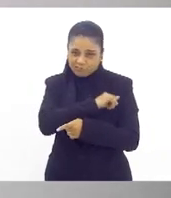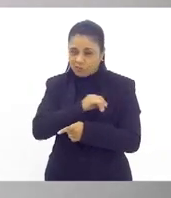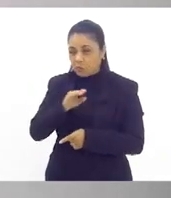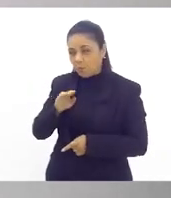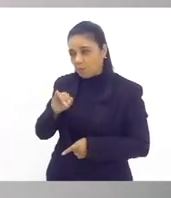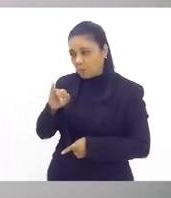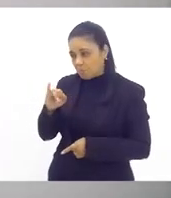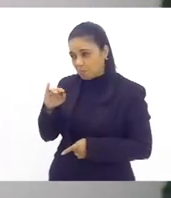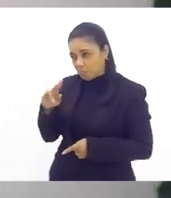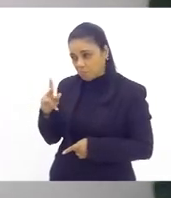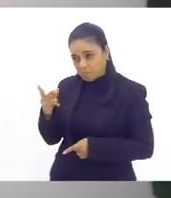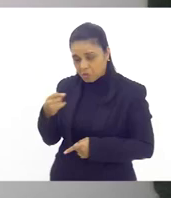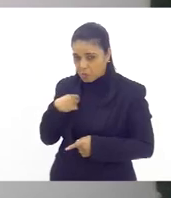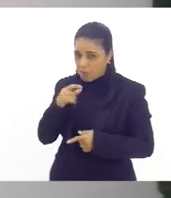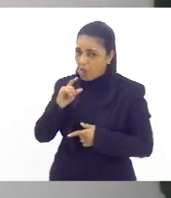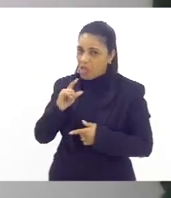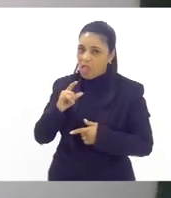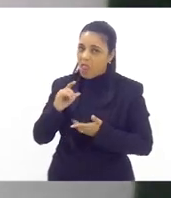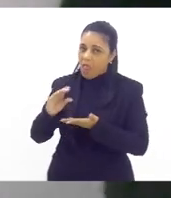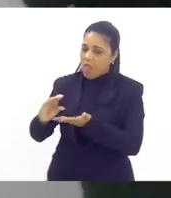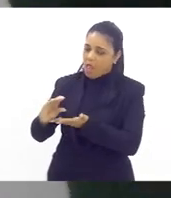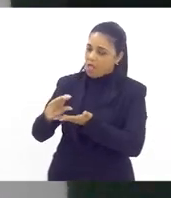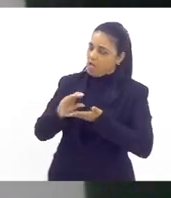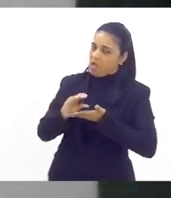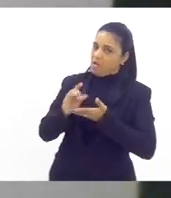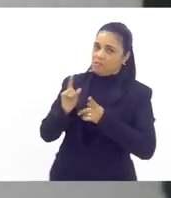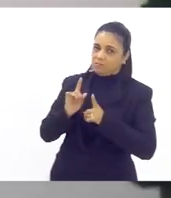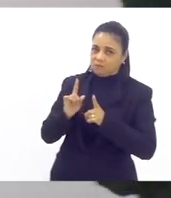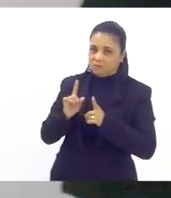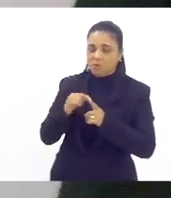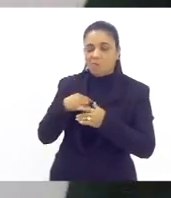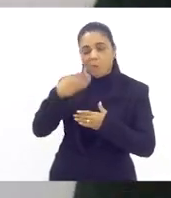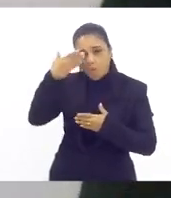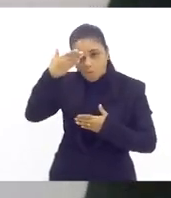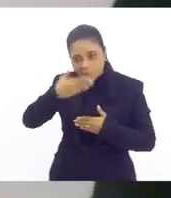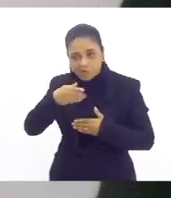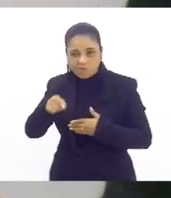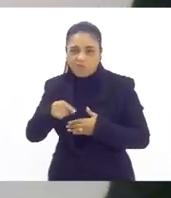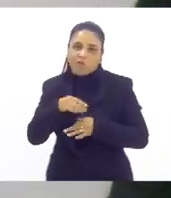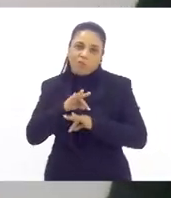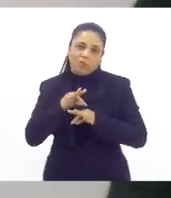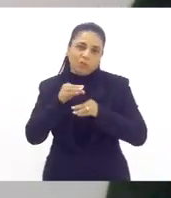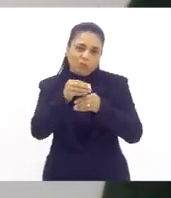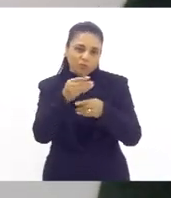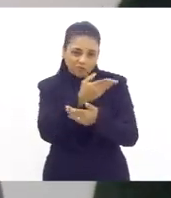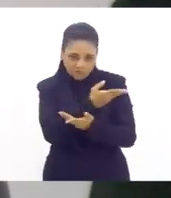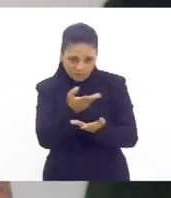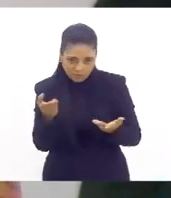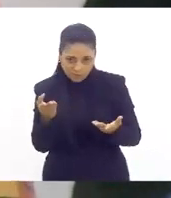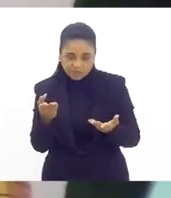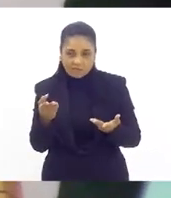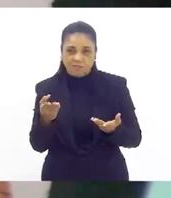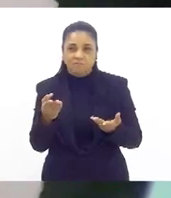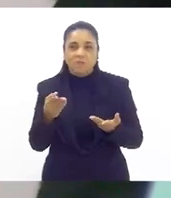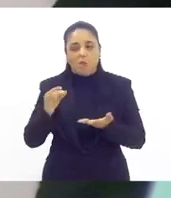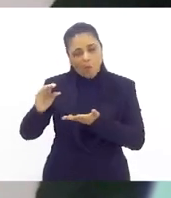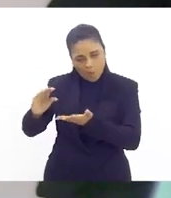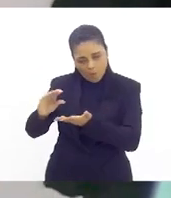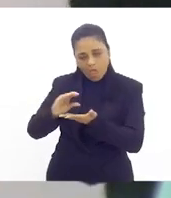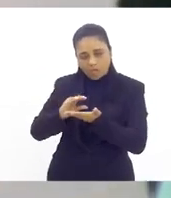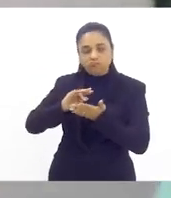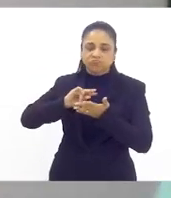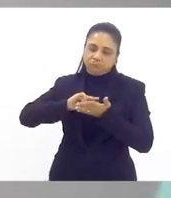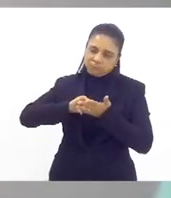esse recurso não é gigante não é grande eu vou te provar isso e vou provar isso a todos os senhores mas é um recurso